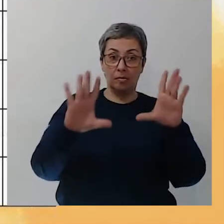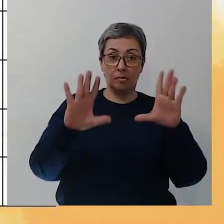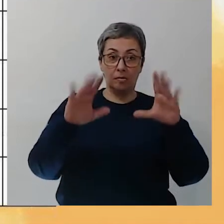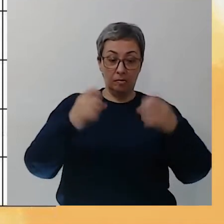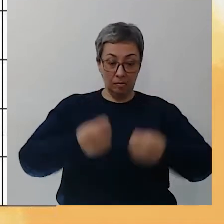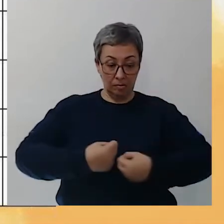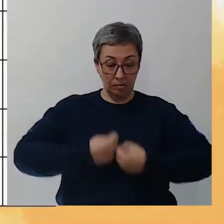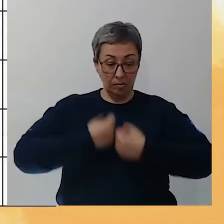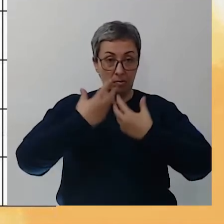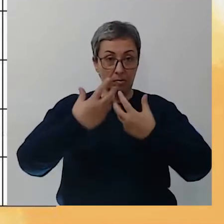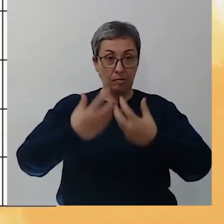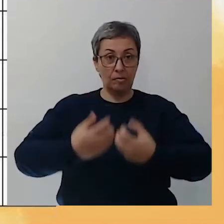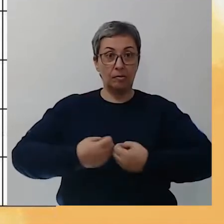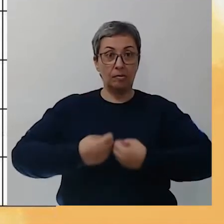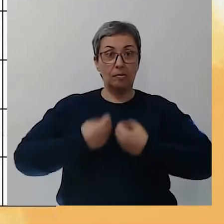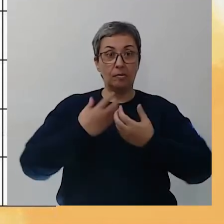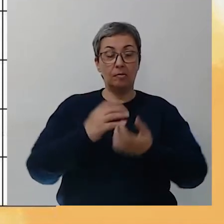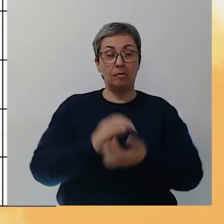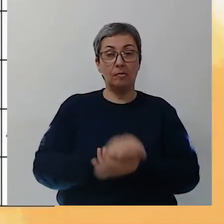liberdade de expressão,